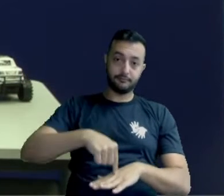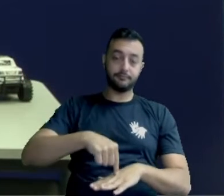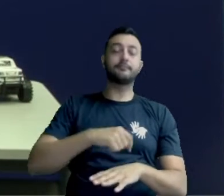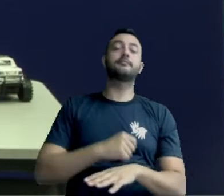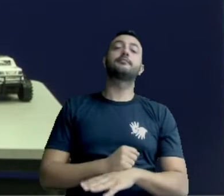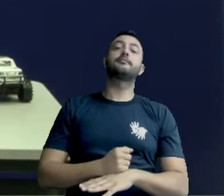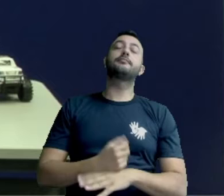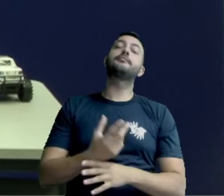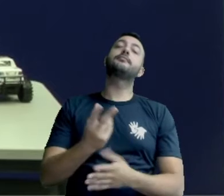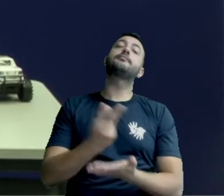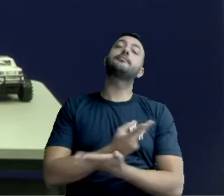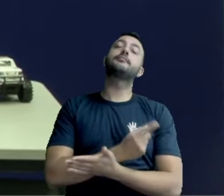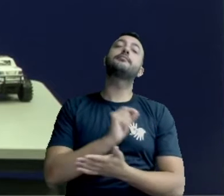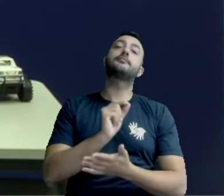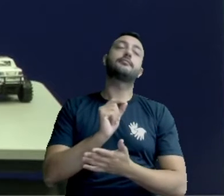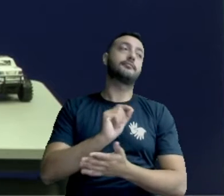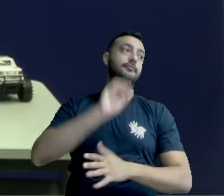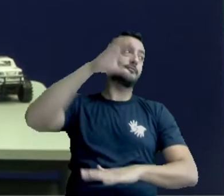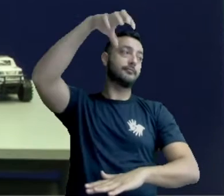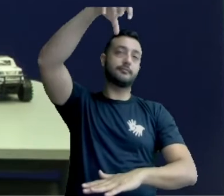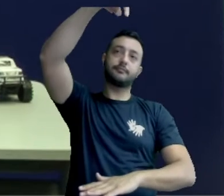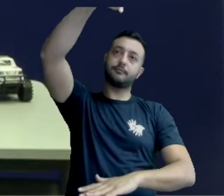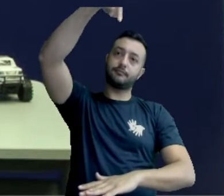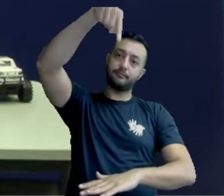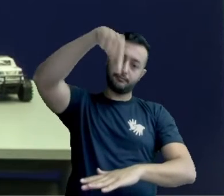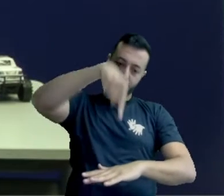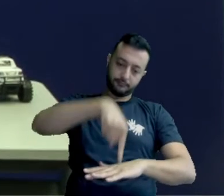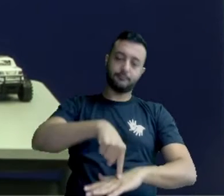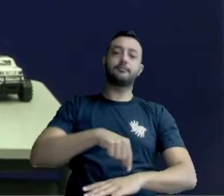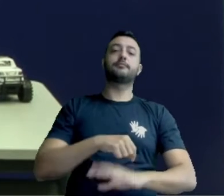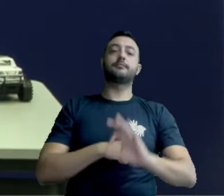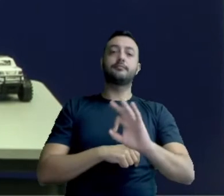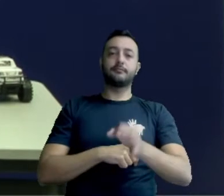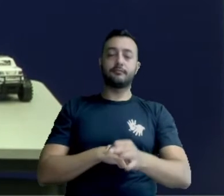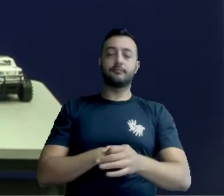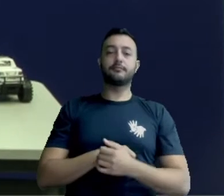birô, o que vai acontecer? Esse objeto aqui ele vai cair em linha reta, certo?